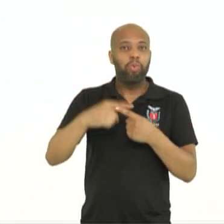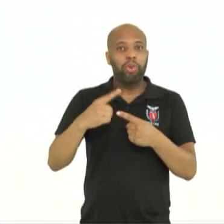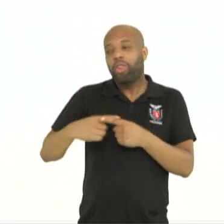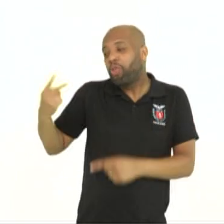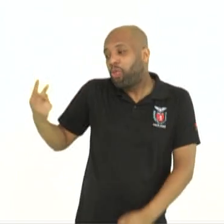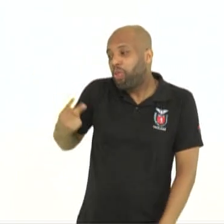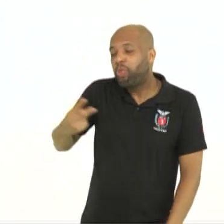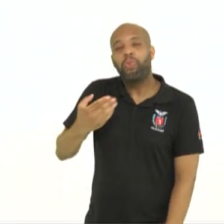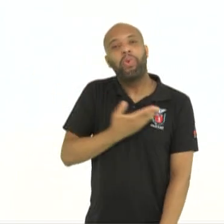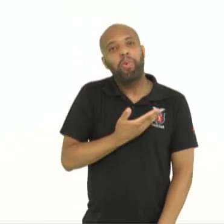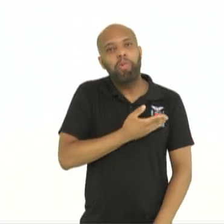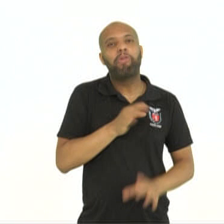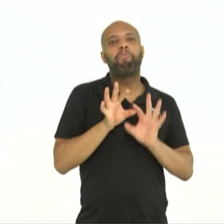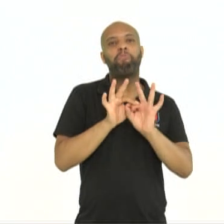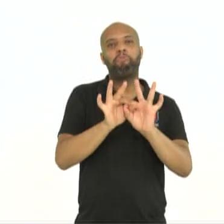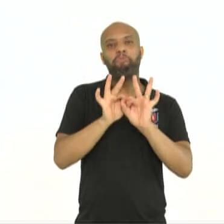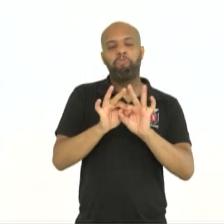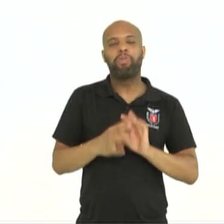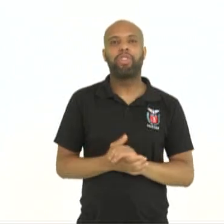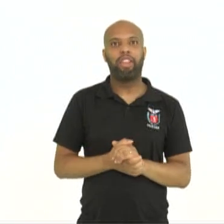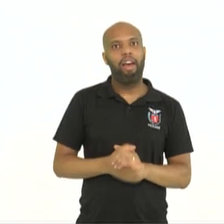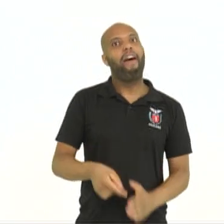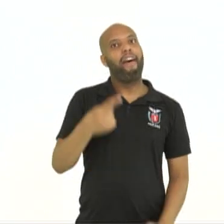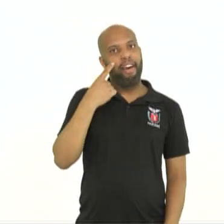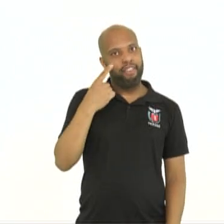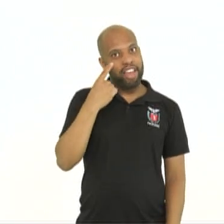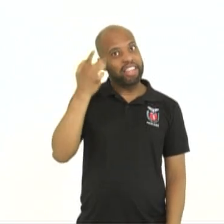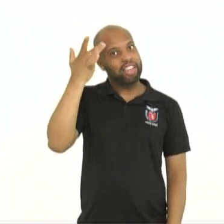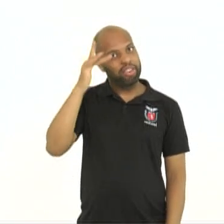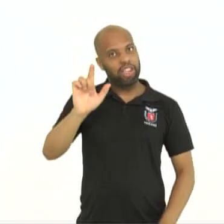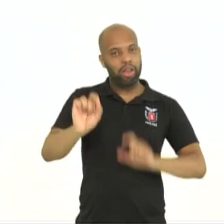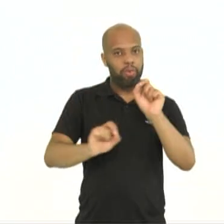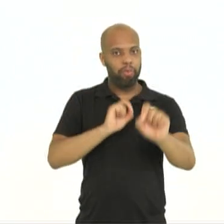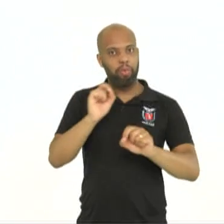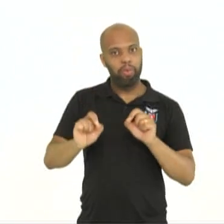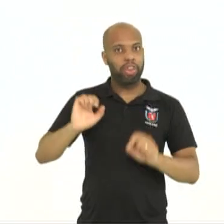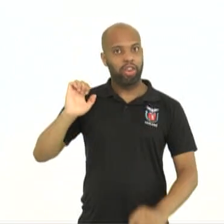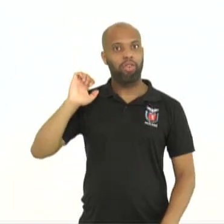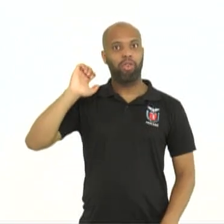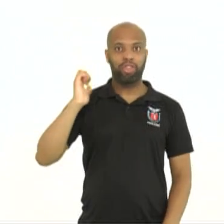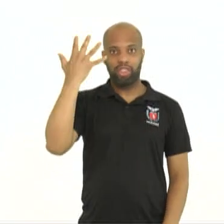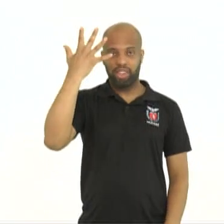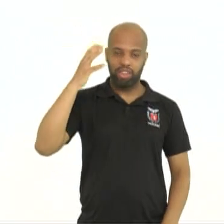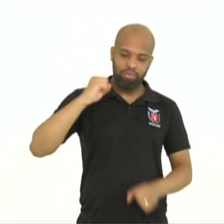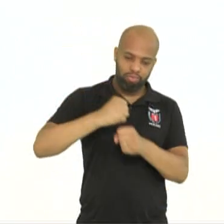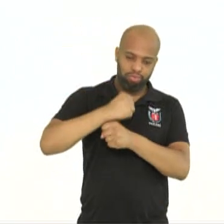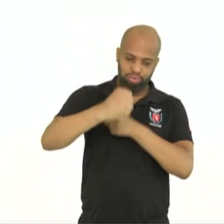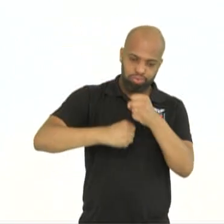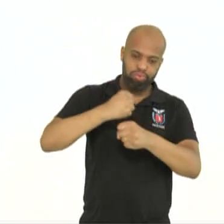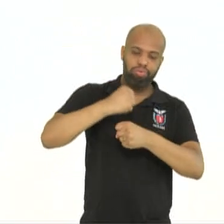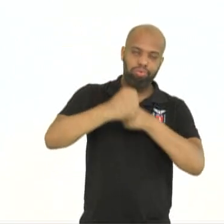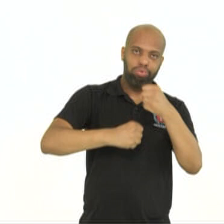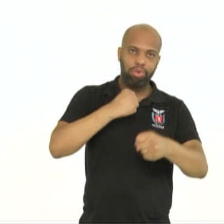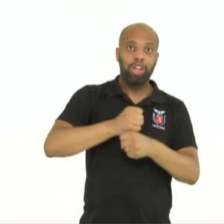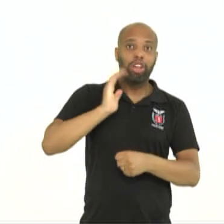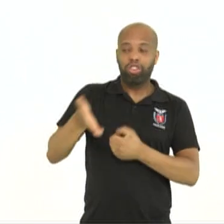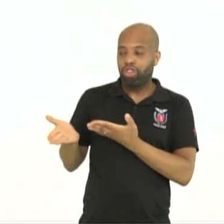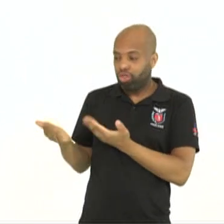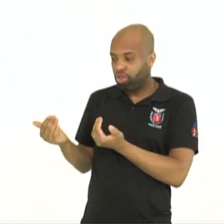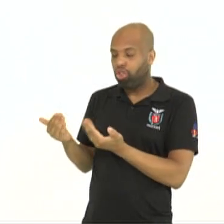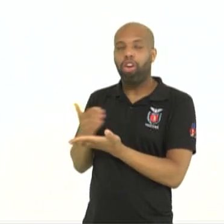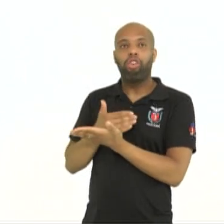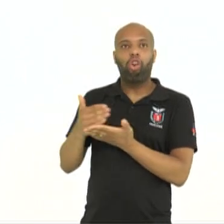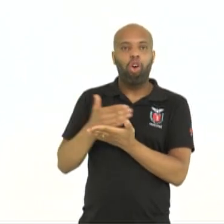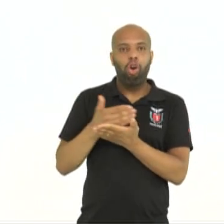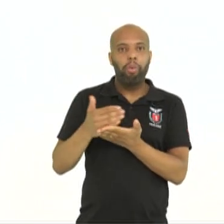tão amigas e cúmplices. E olha que eles nem imaginam o que ocorreu anos depois, quando éramos jovens e começamos